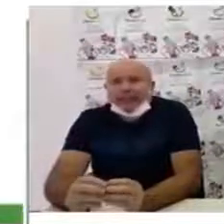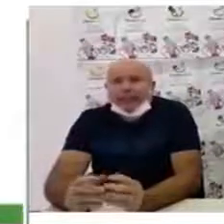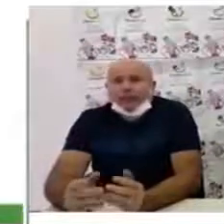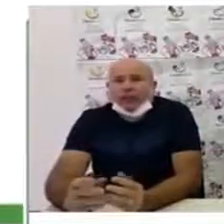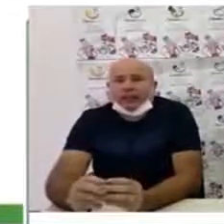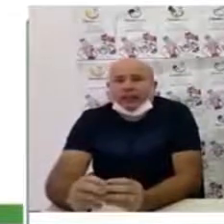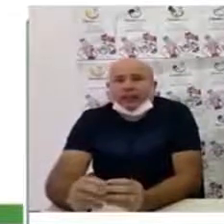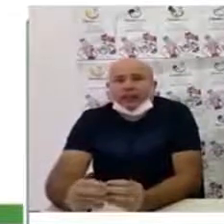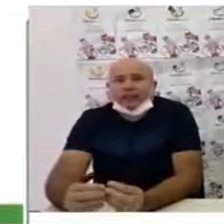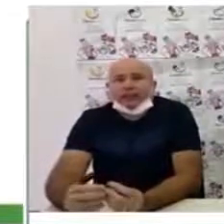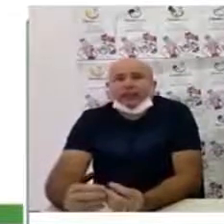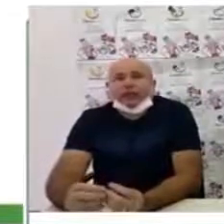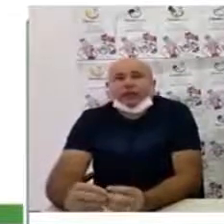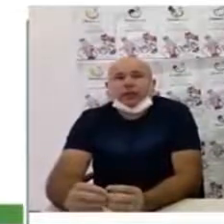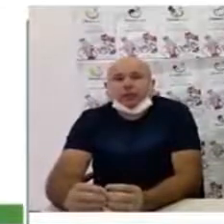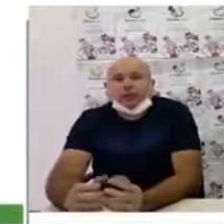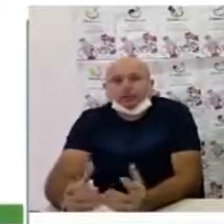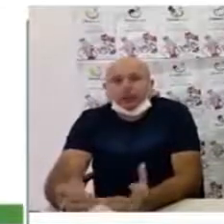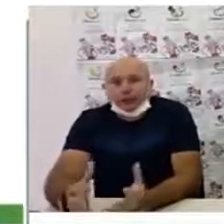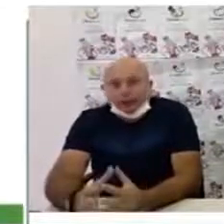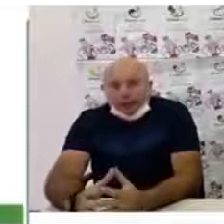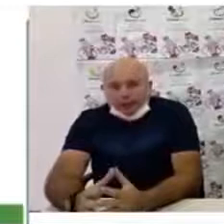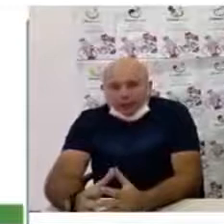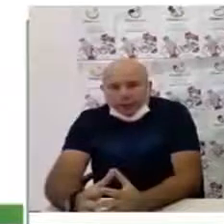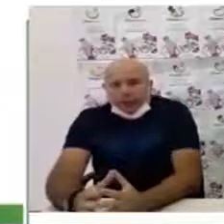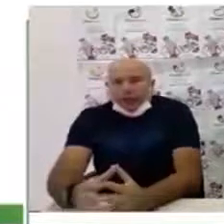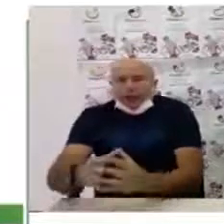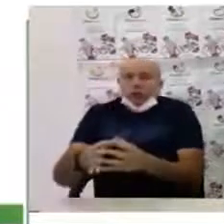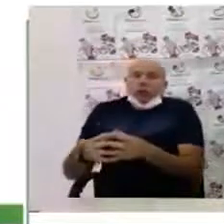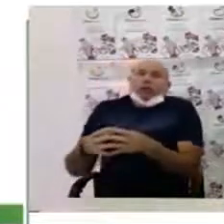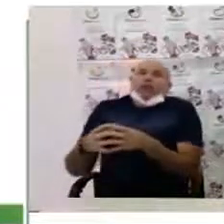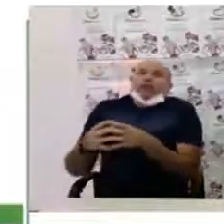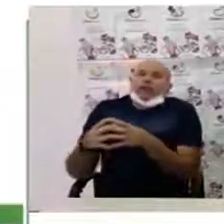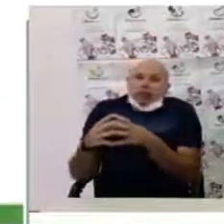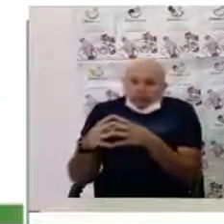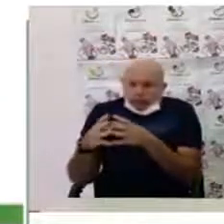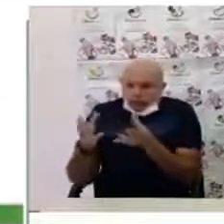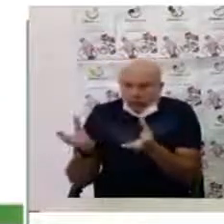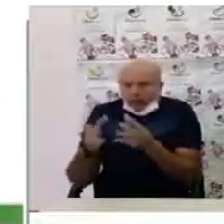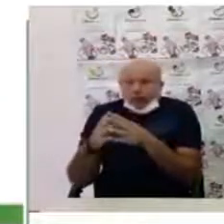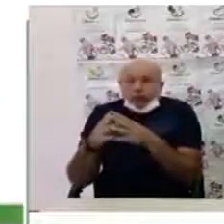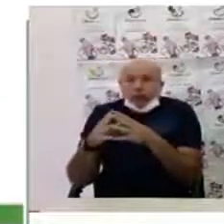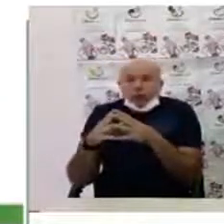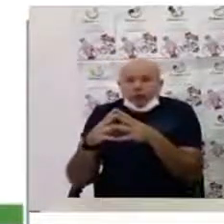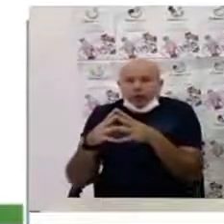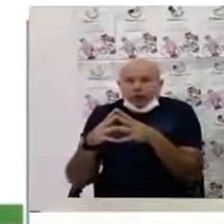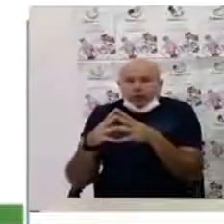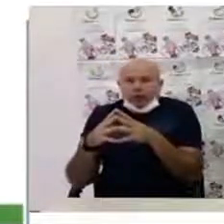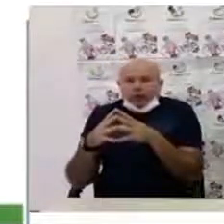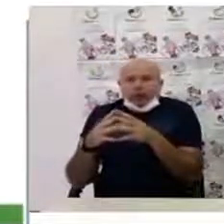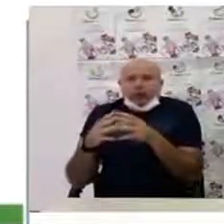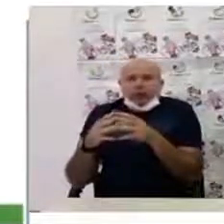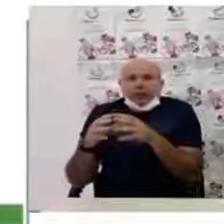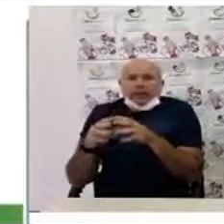10 a 4 a 10 a 5 vezes menor do que o próprio tamanho do átomo. Então o núcleo é uma região, um átomo muito pequeno,